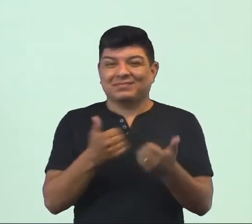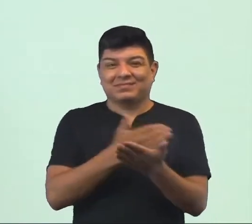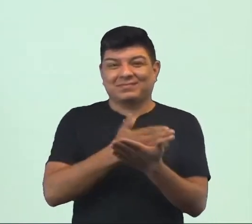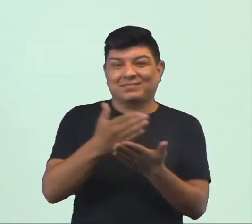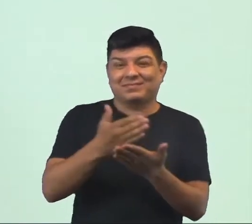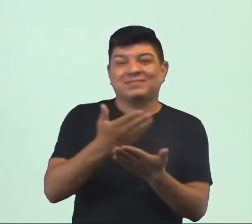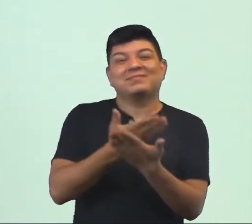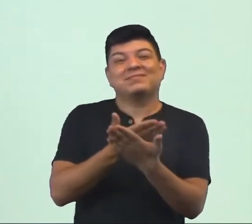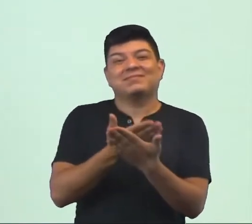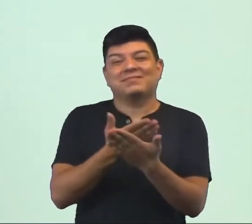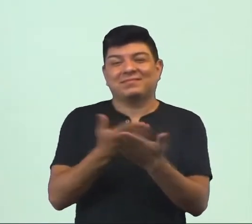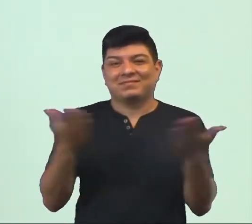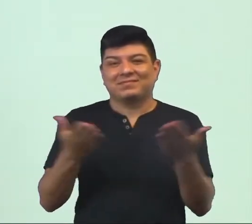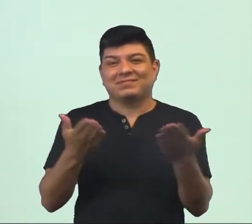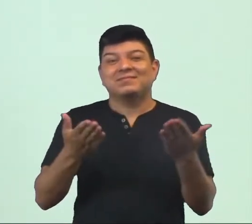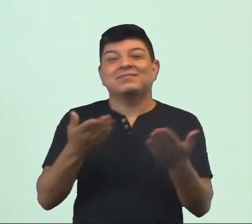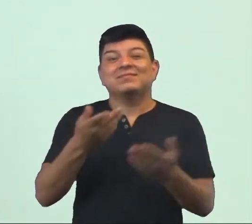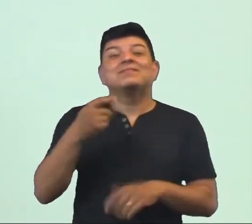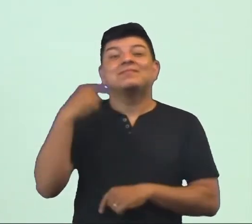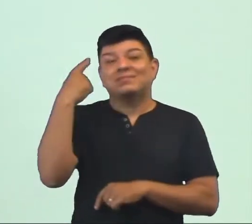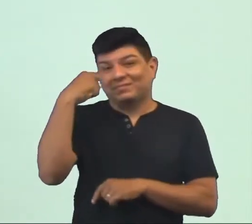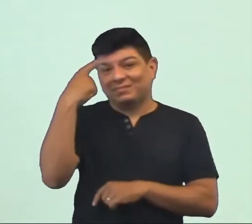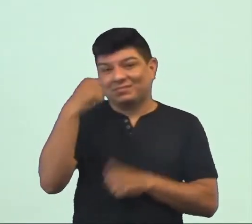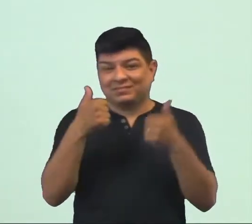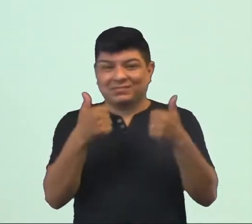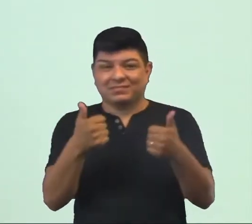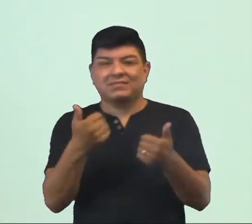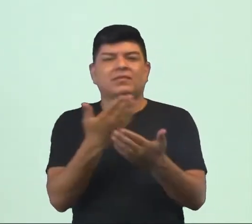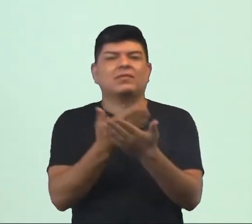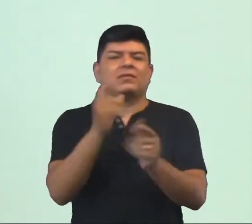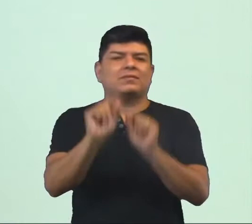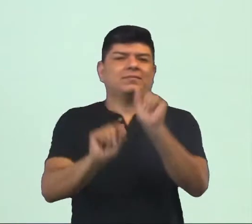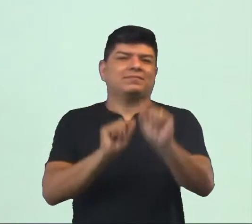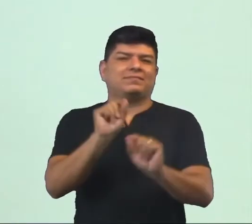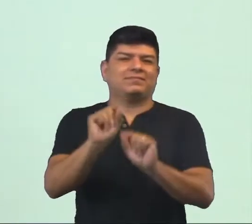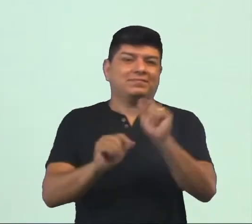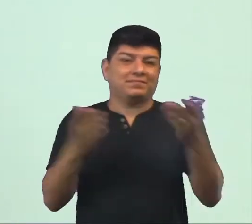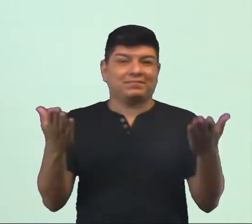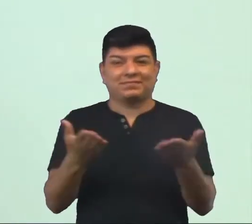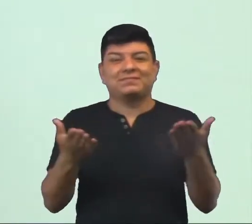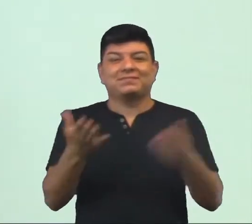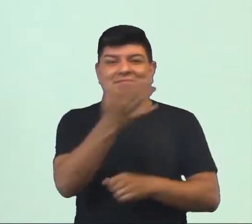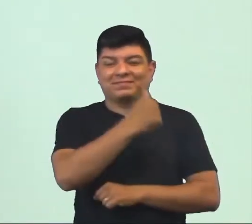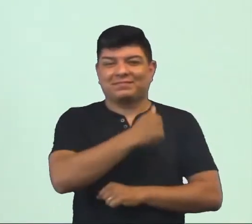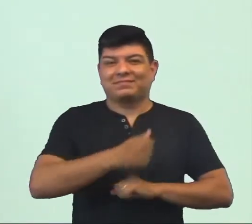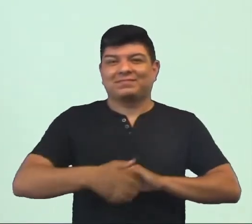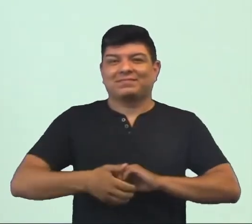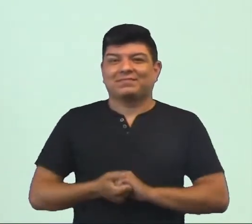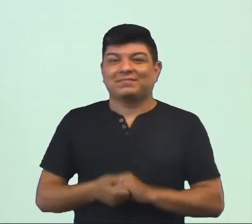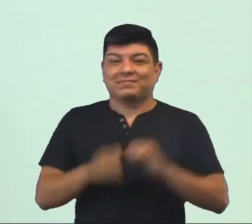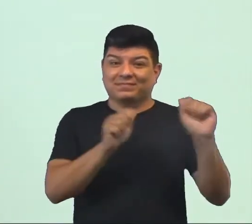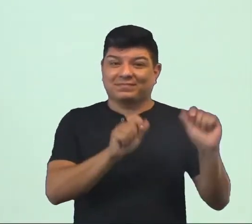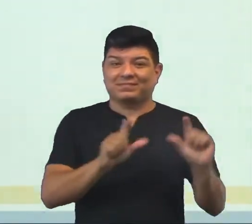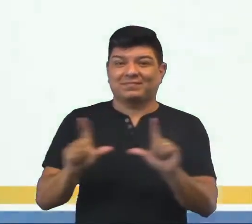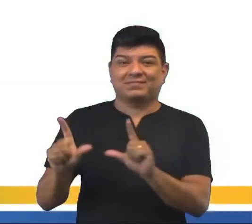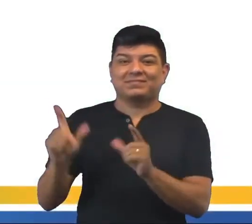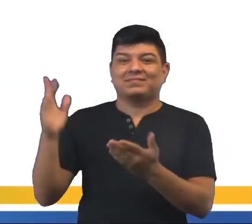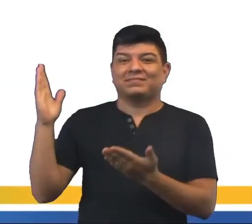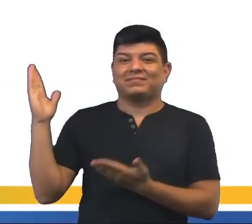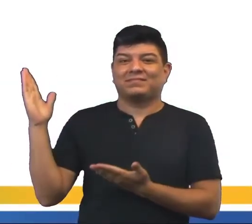começando hoje mais uma aula de espanhol. E aí, o que é que nós vamos estudar hoje? Vamos lá, slide na